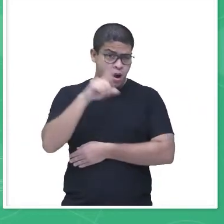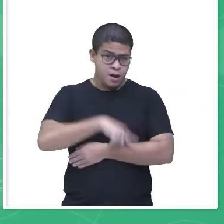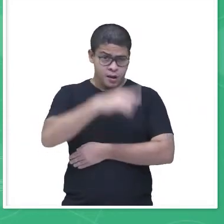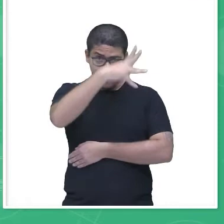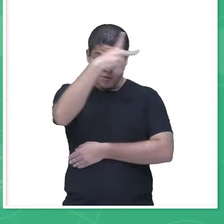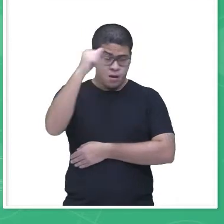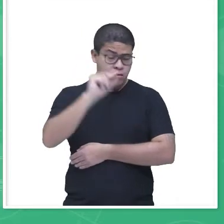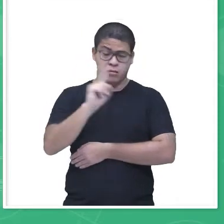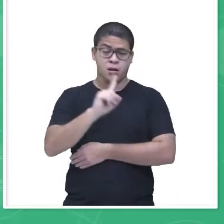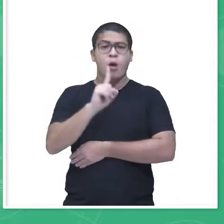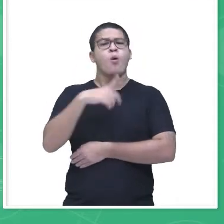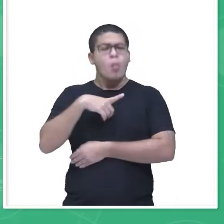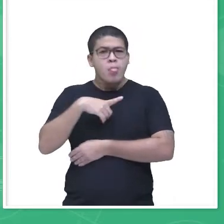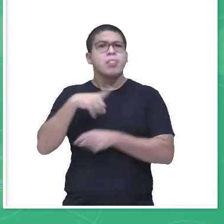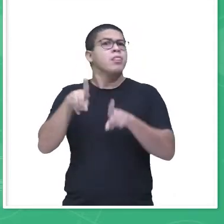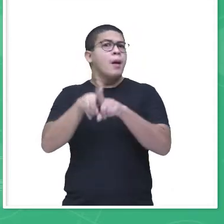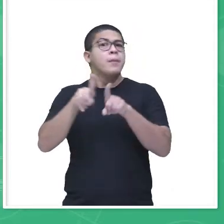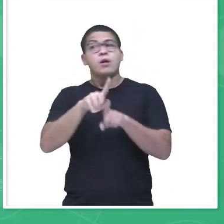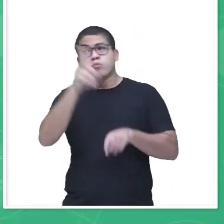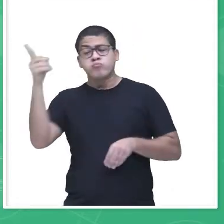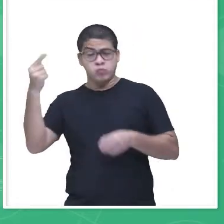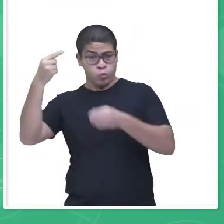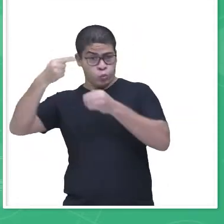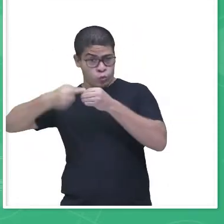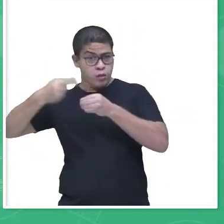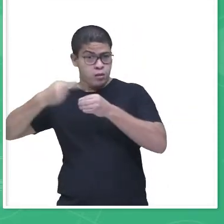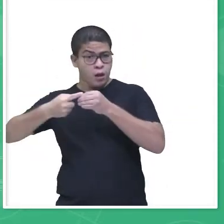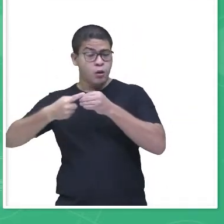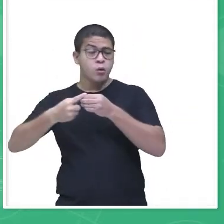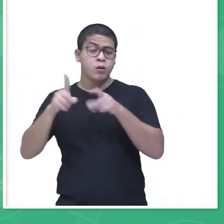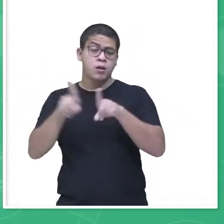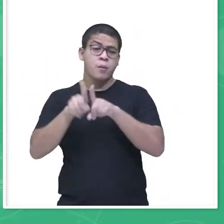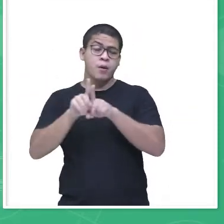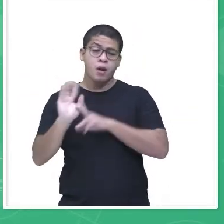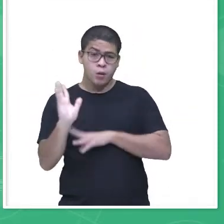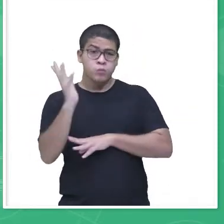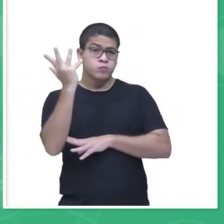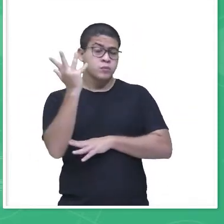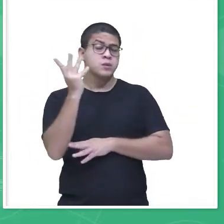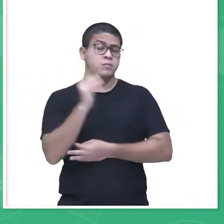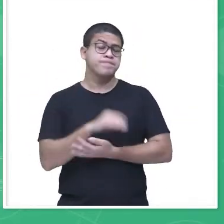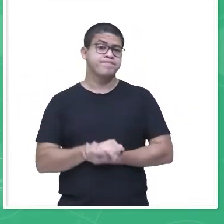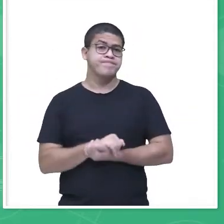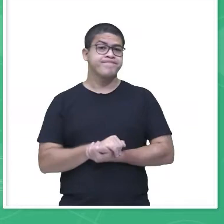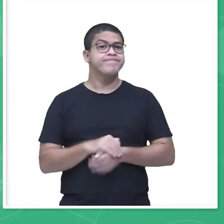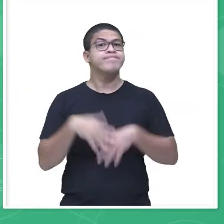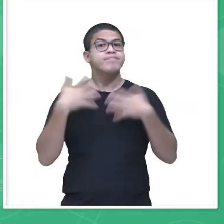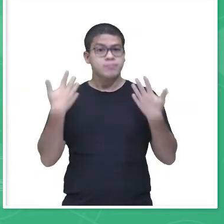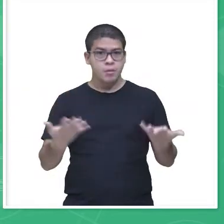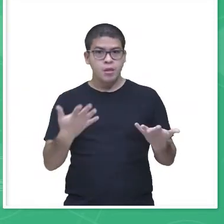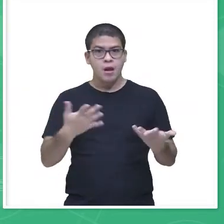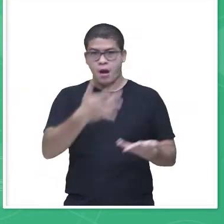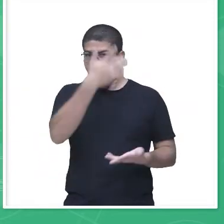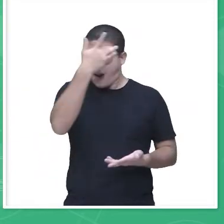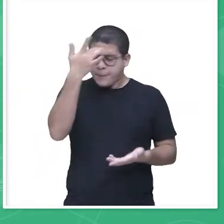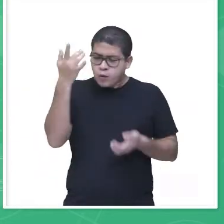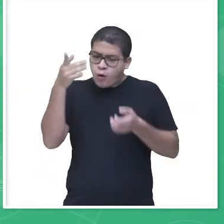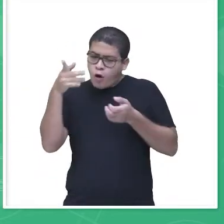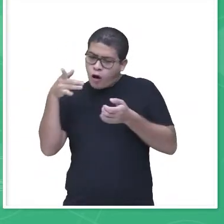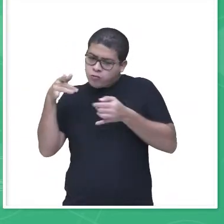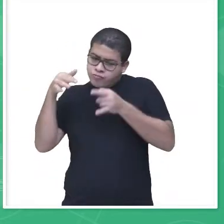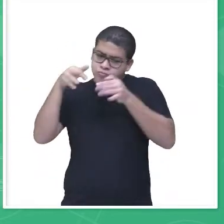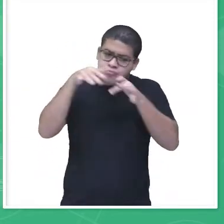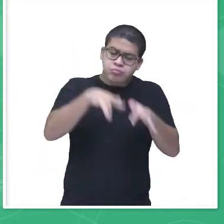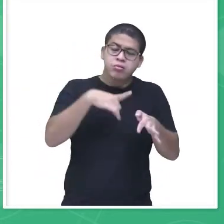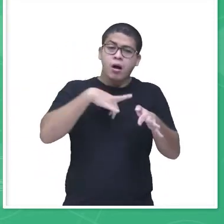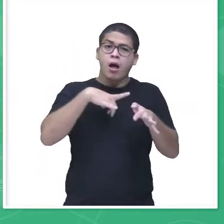vários municípios do nosso estado, certo? Então, muitas vezes, a ocupação humana ali ao redor dos